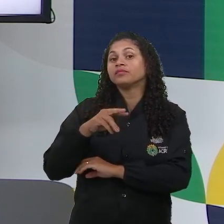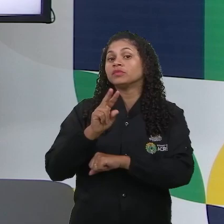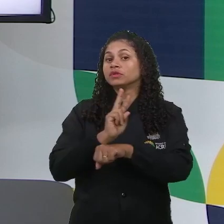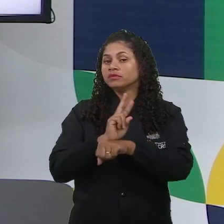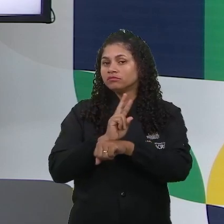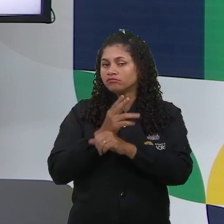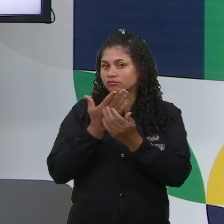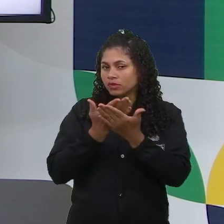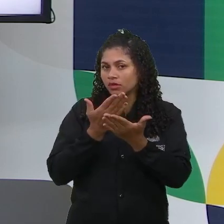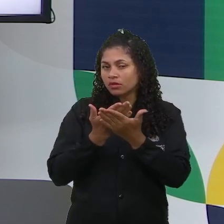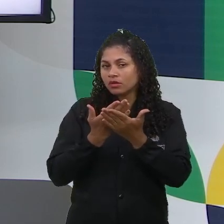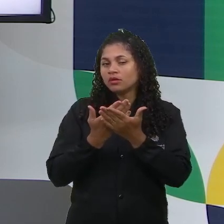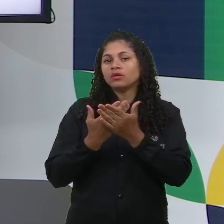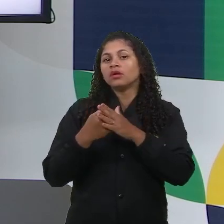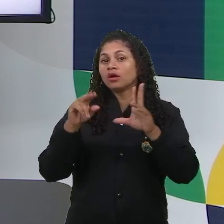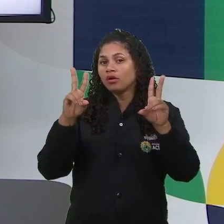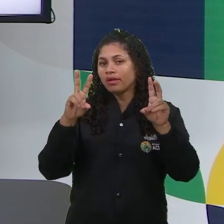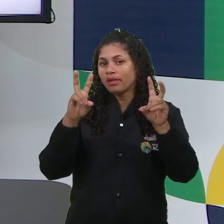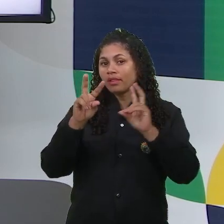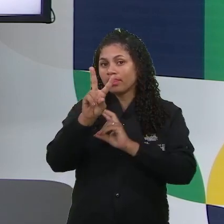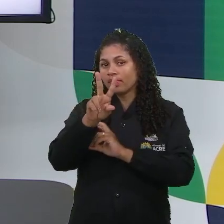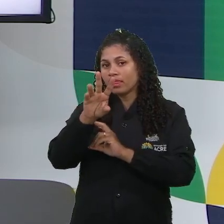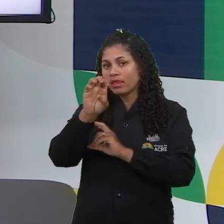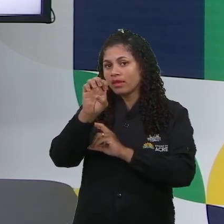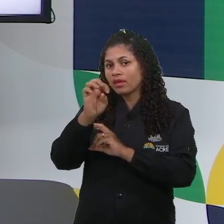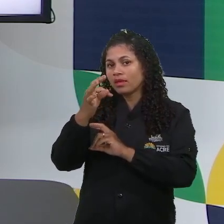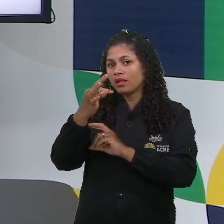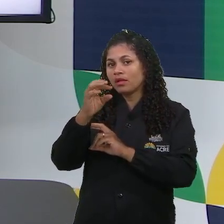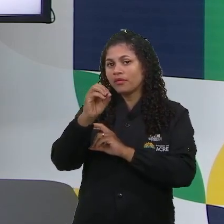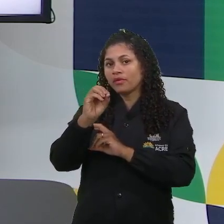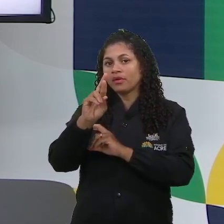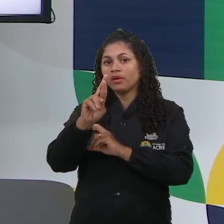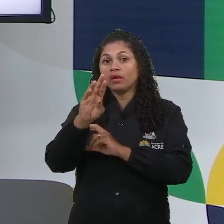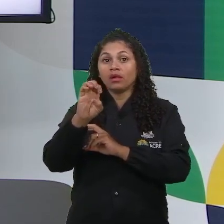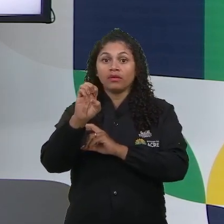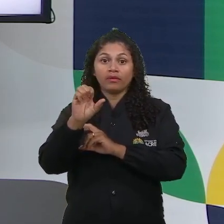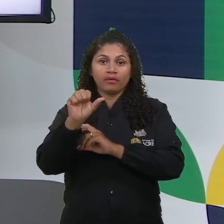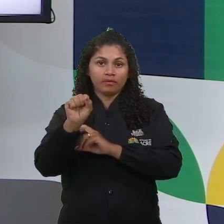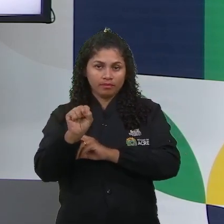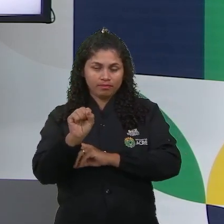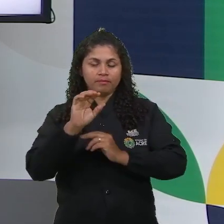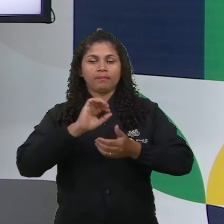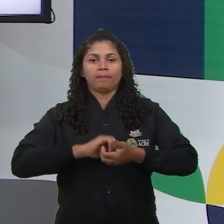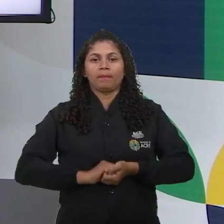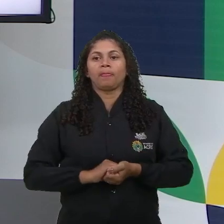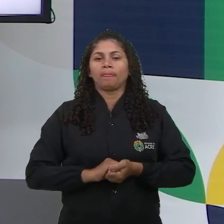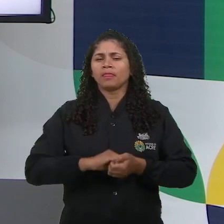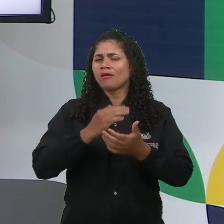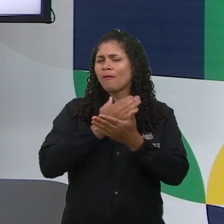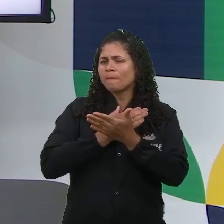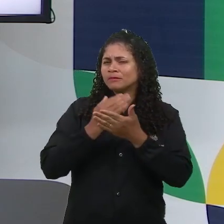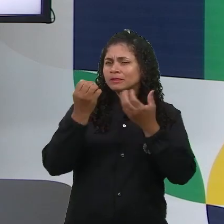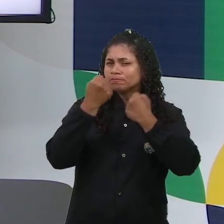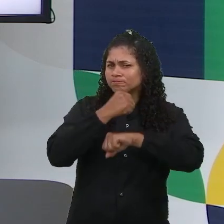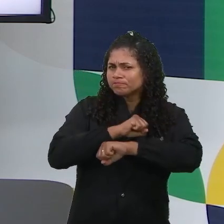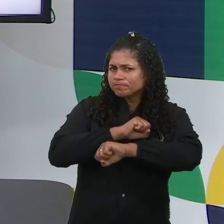iremos conversar um pouco sobre vetores. Então deixa eu começar logo para essa coisa ficar bem clara.